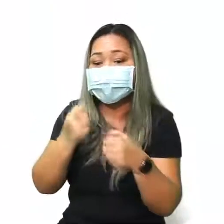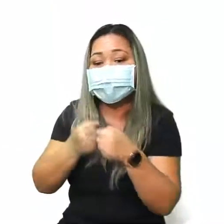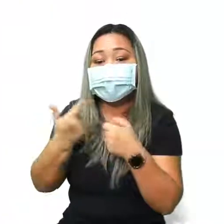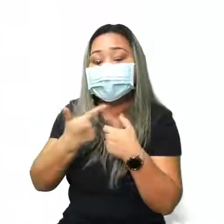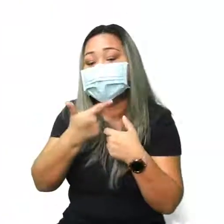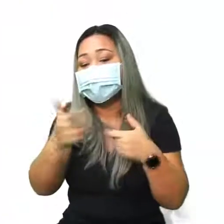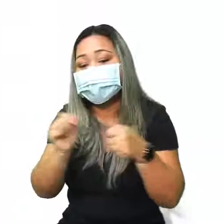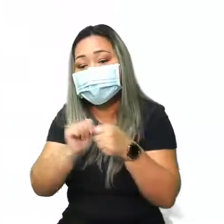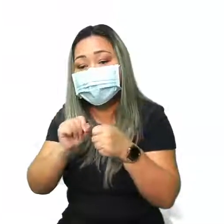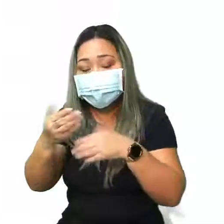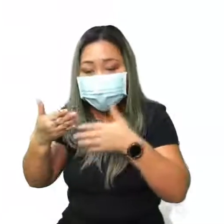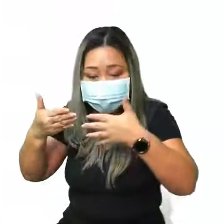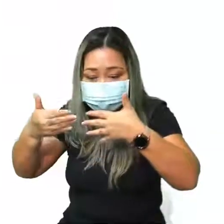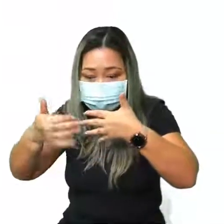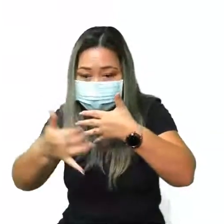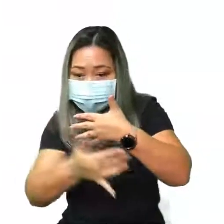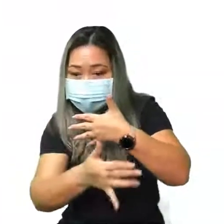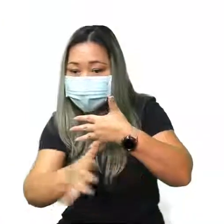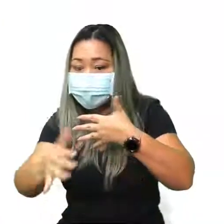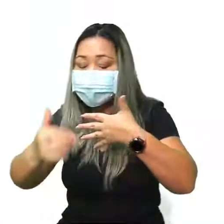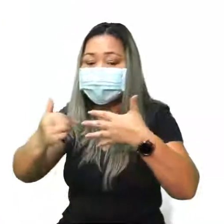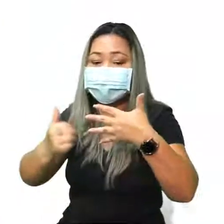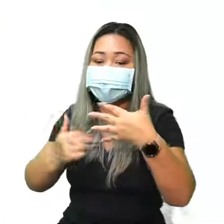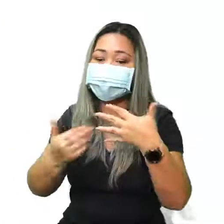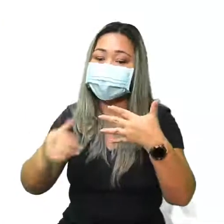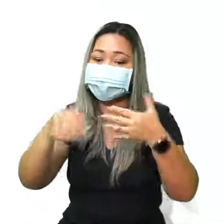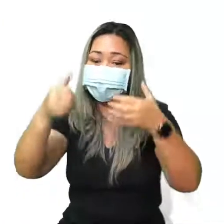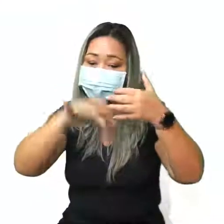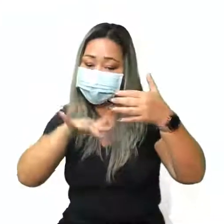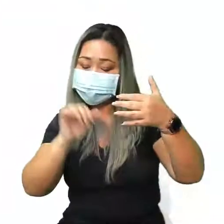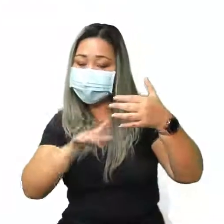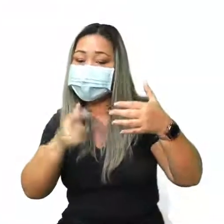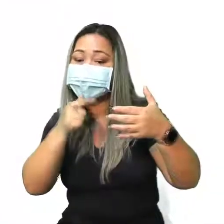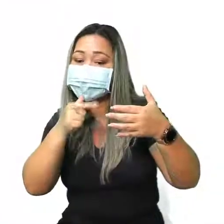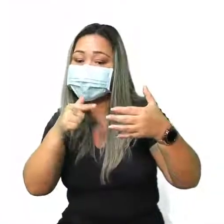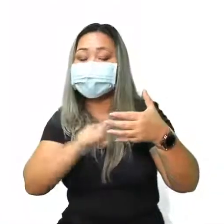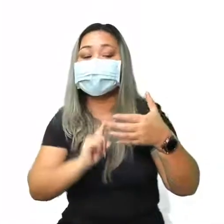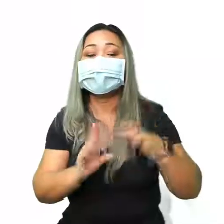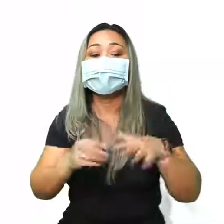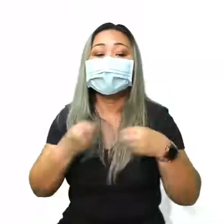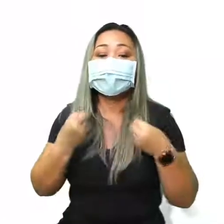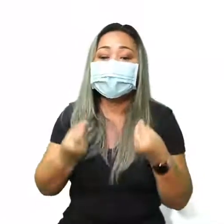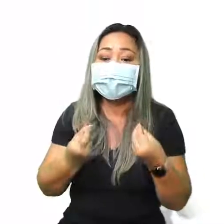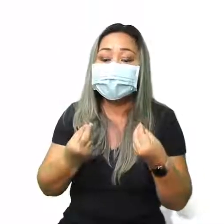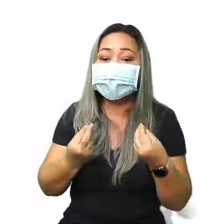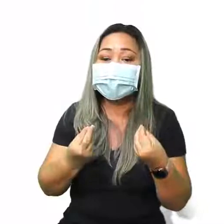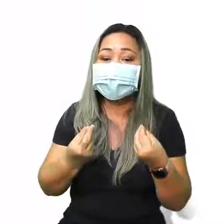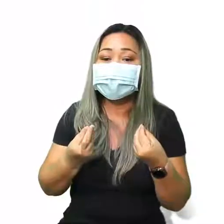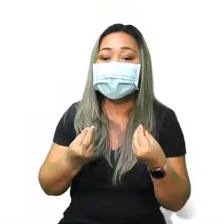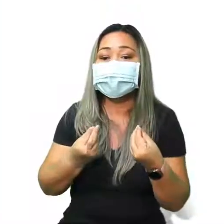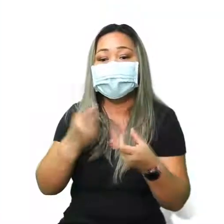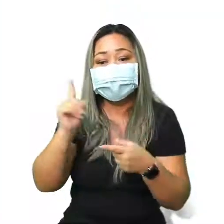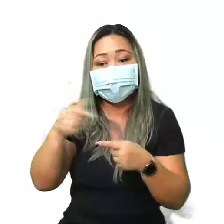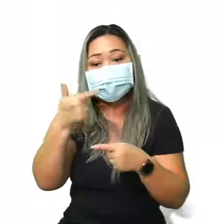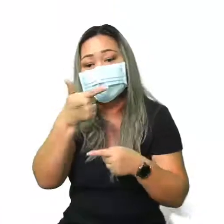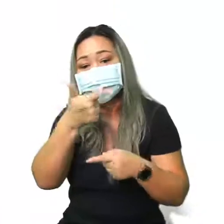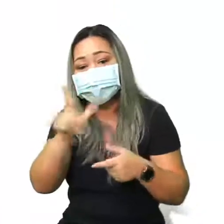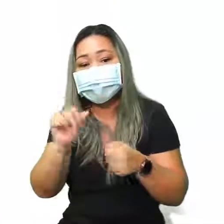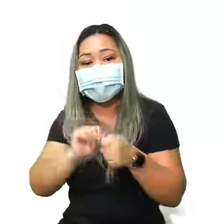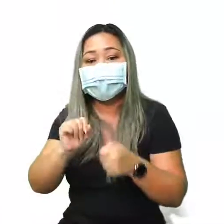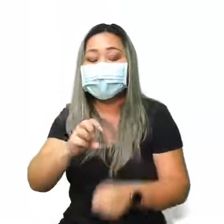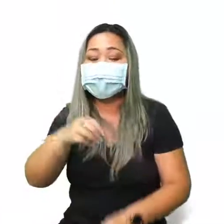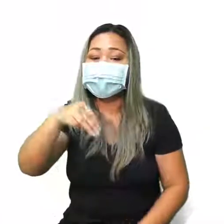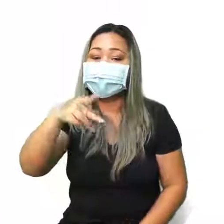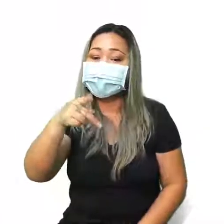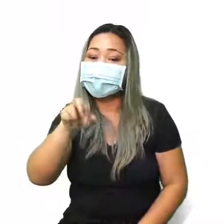espécies exóticas que foram introduzidas nesse reservatório, tá? Como o mapará, que é uma outra espécie,